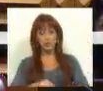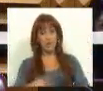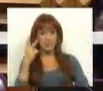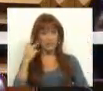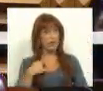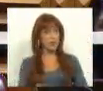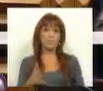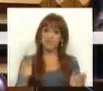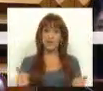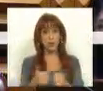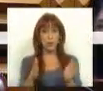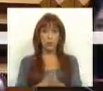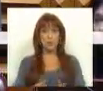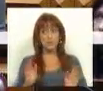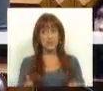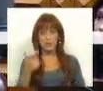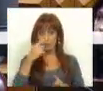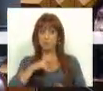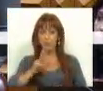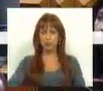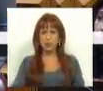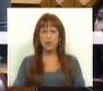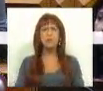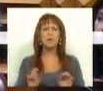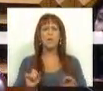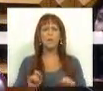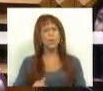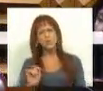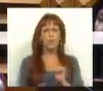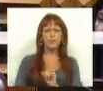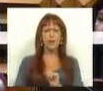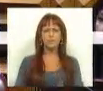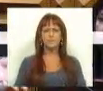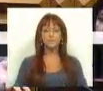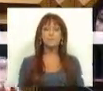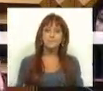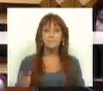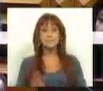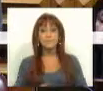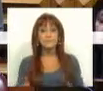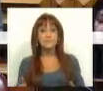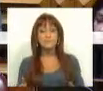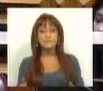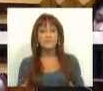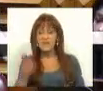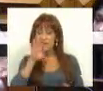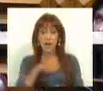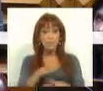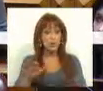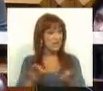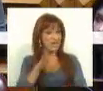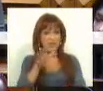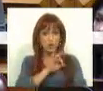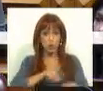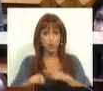em que precisávamos todos e precisam os portugueses exatamente do contrário. E por isso, se a maioria, como aqui disse o